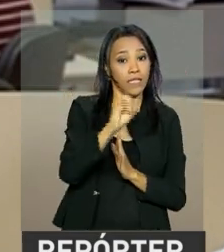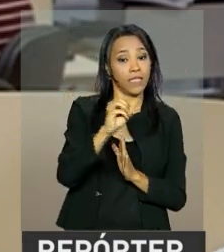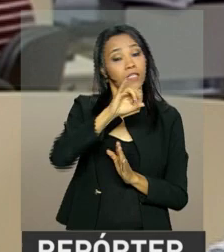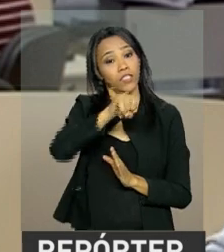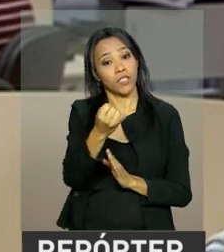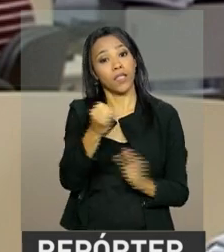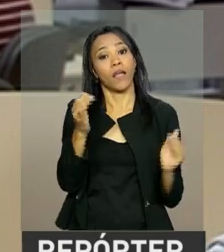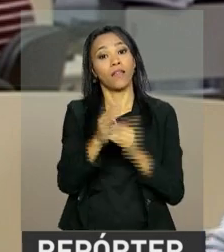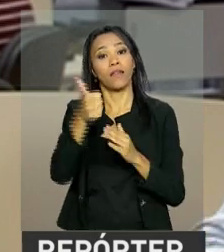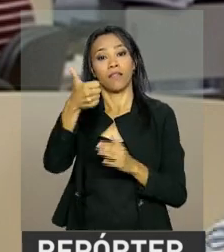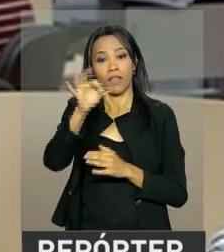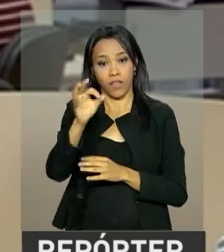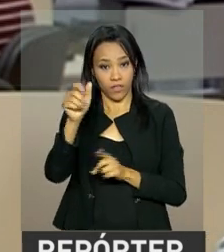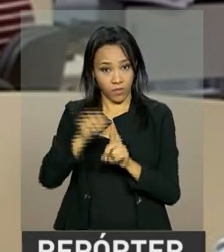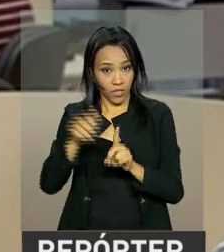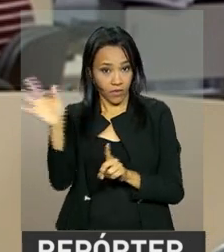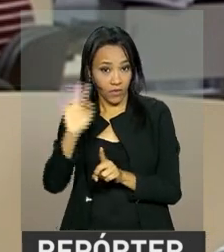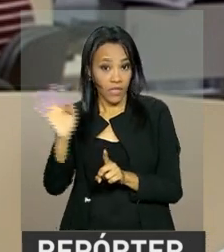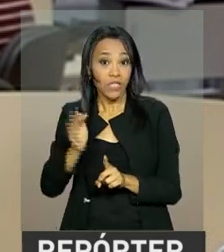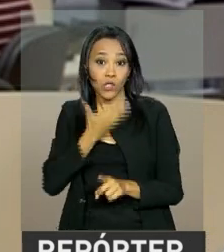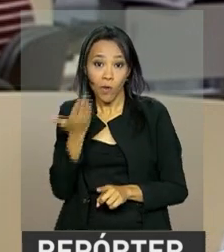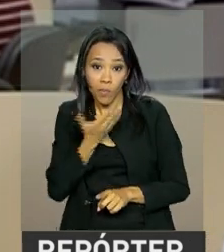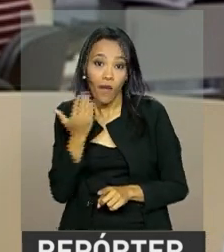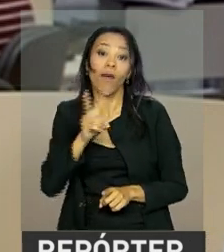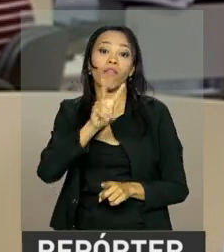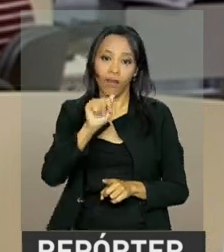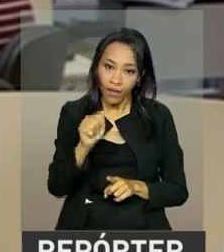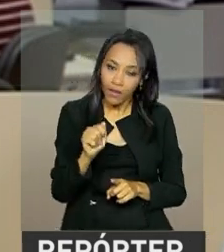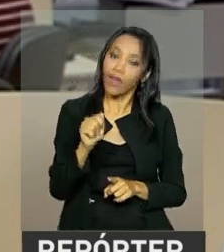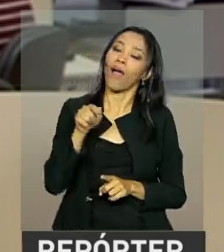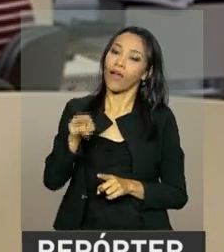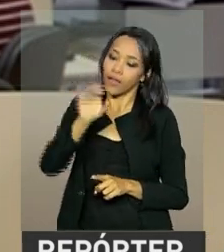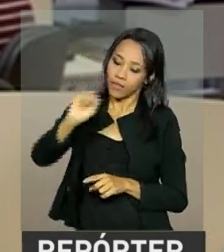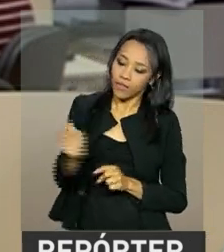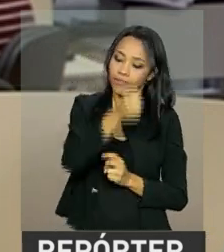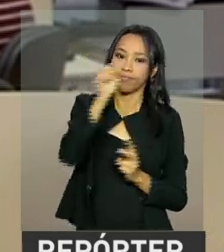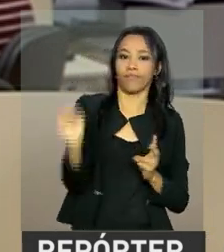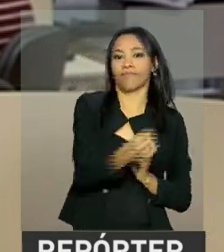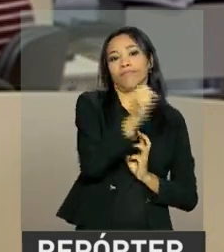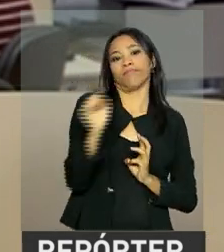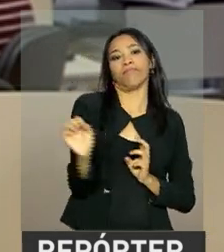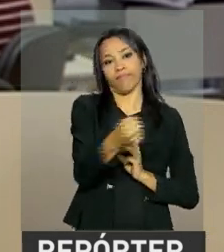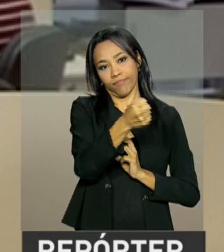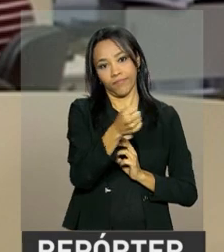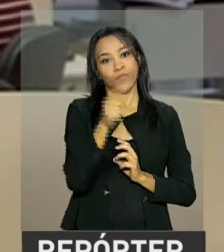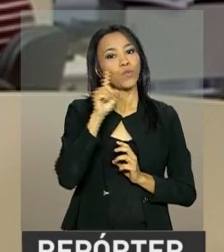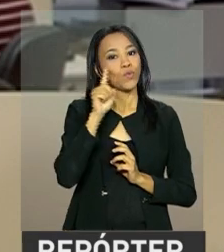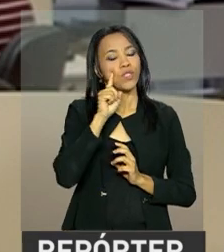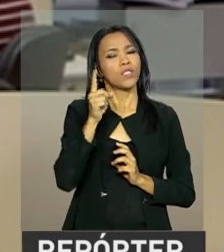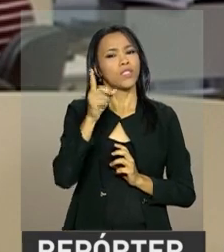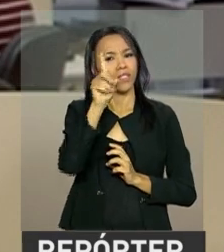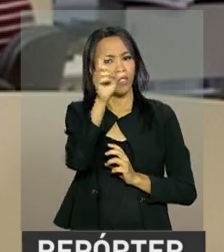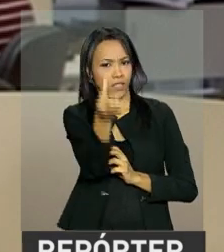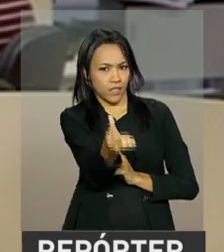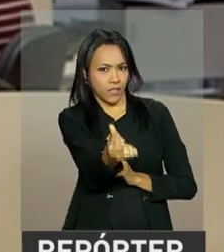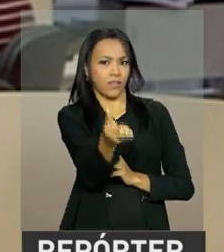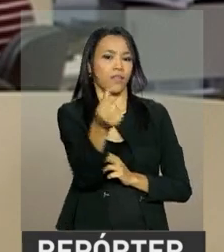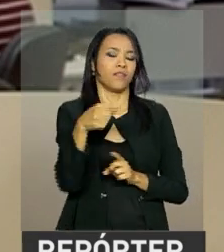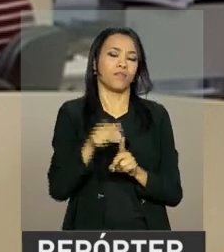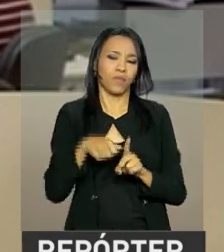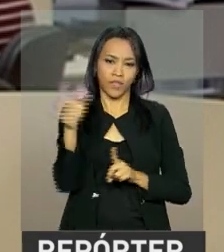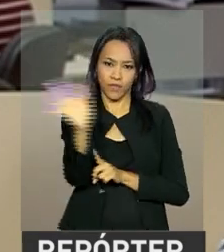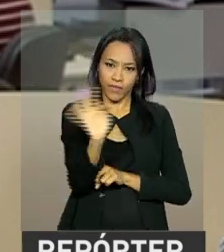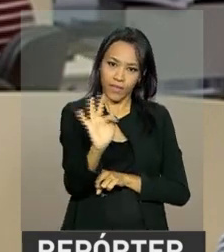f E aí se sobrarem vagas esses candidatos vão ser convocados a partir do dia 16 de